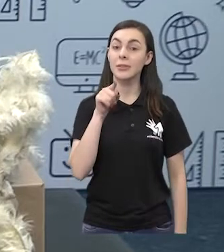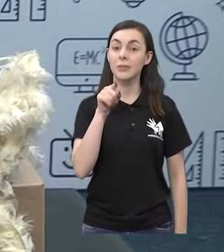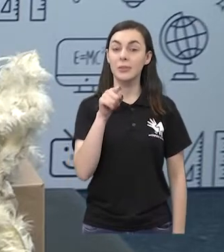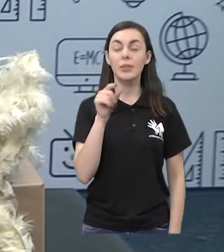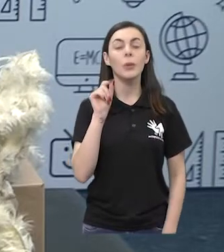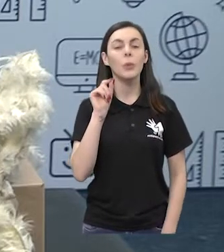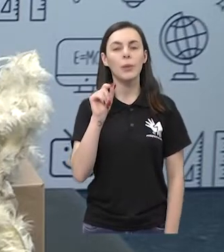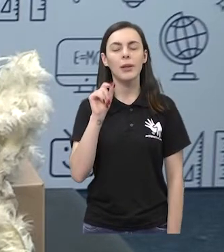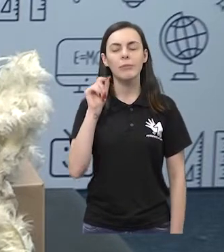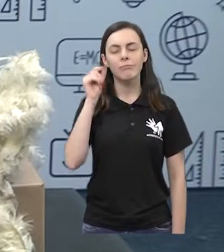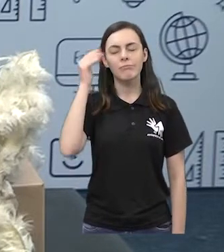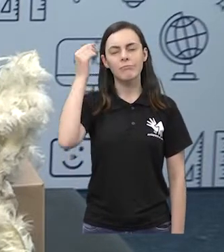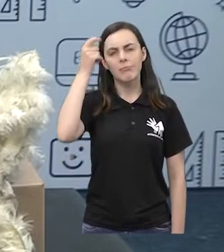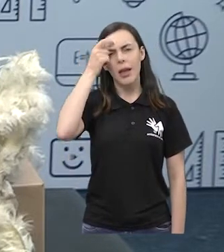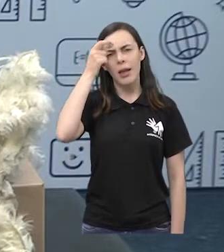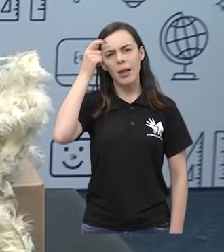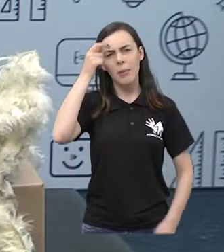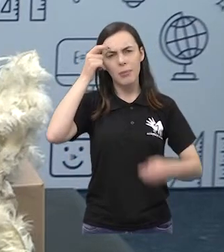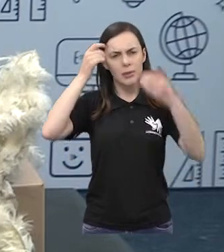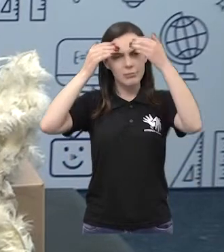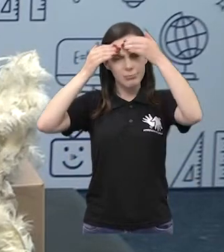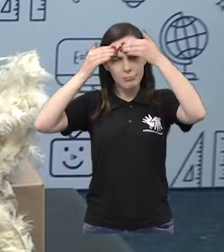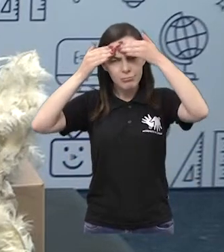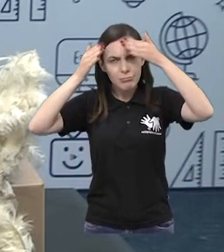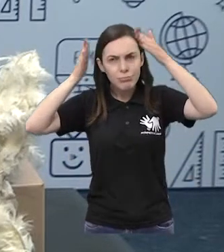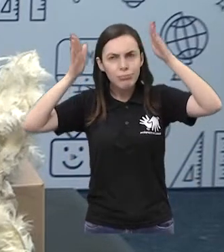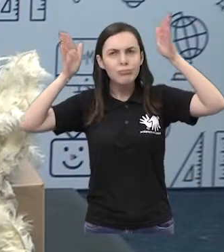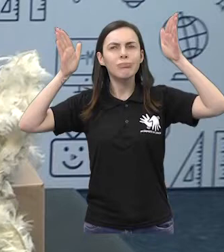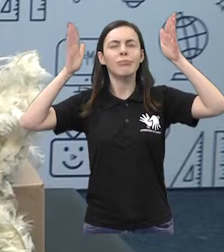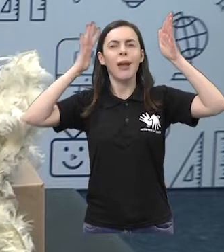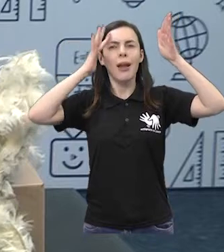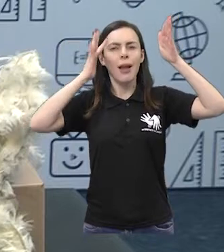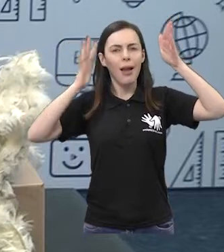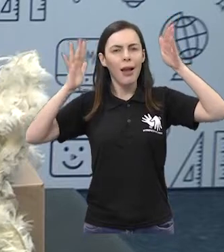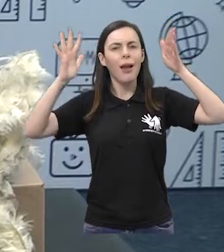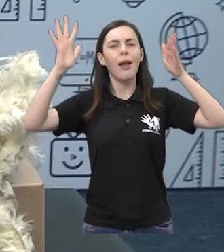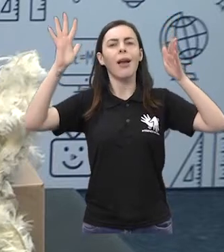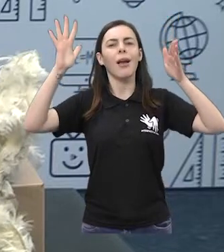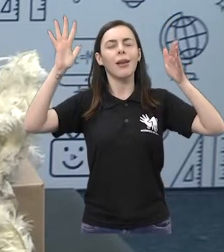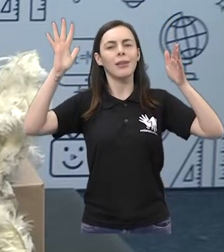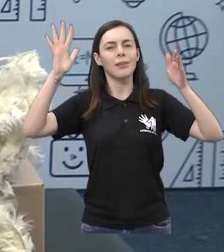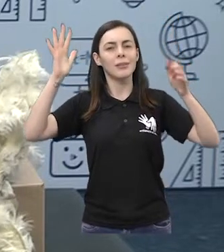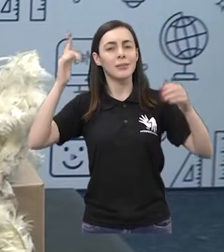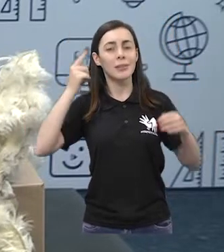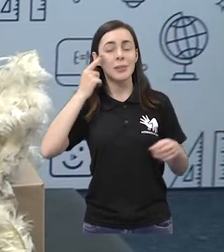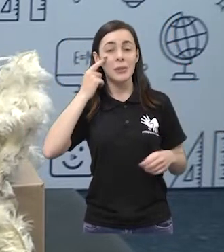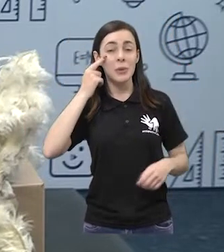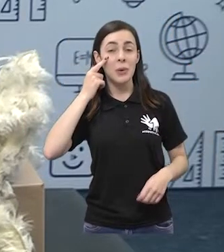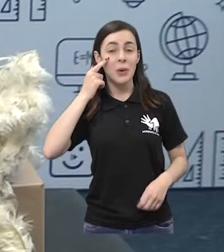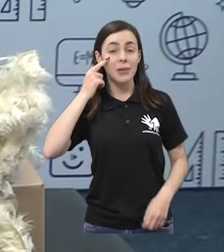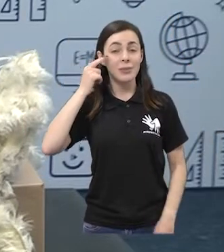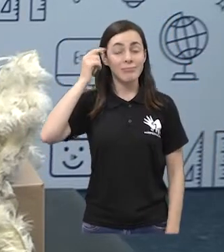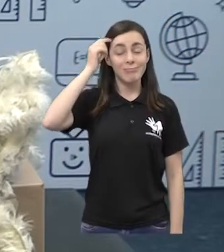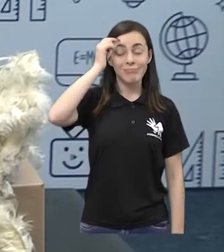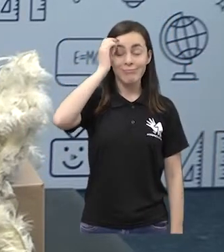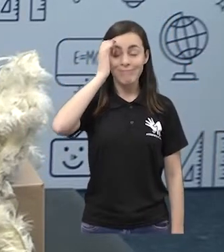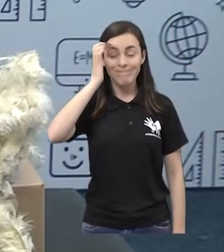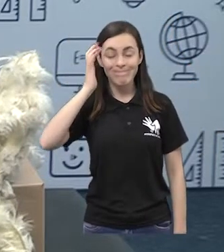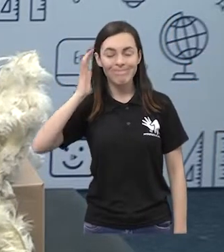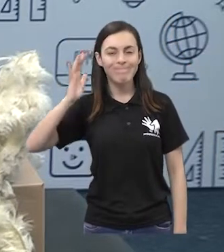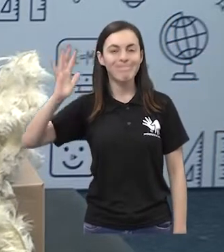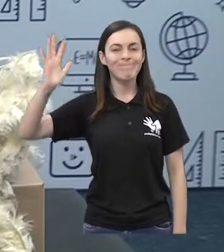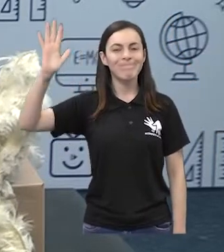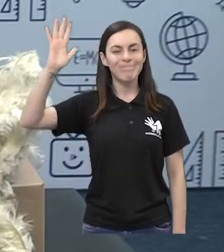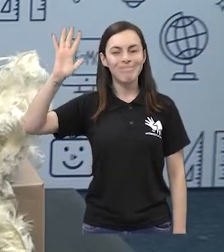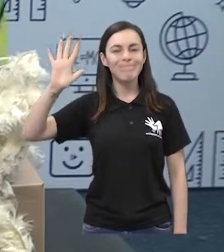que você abra sua mente que você pense comigo abra lá as asas